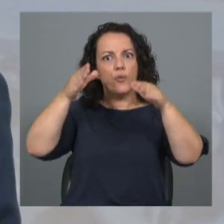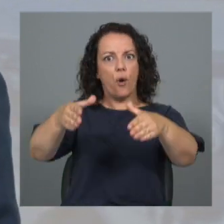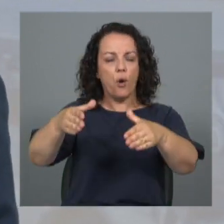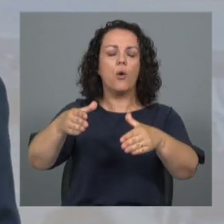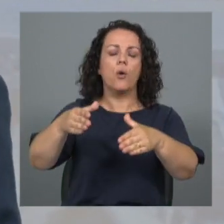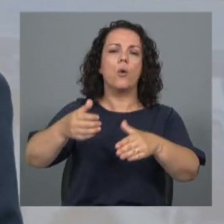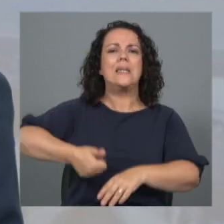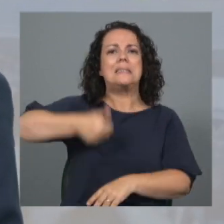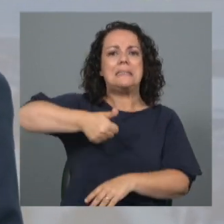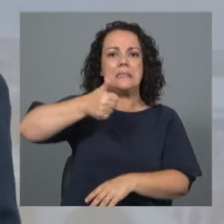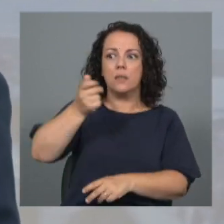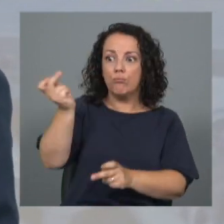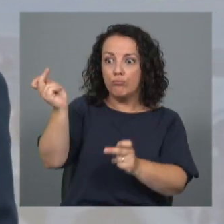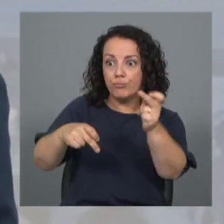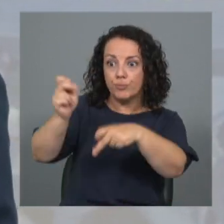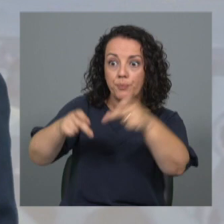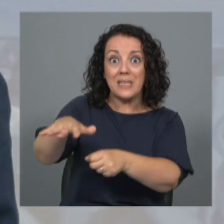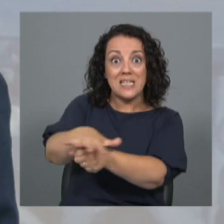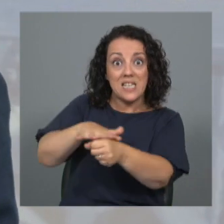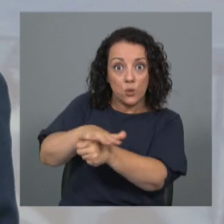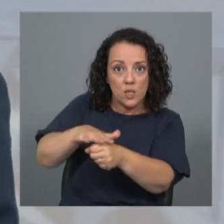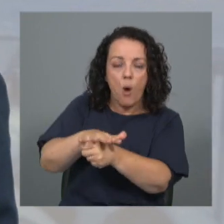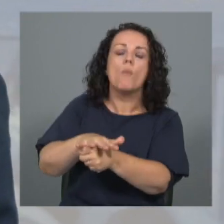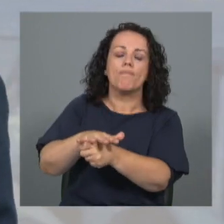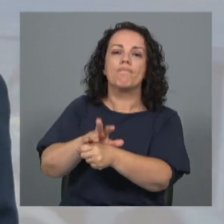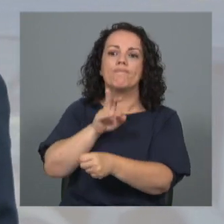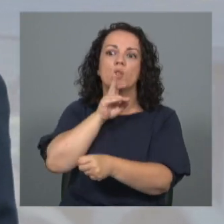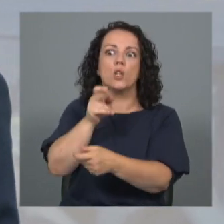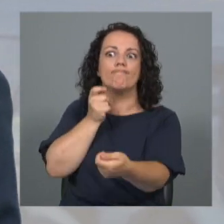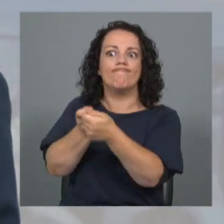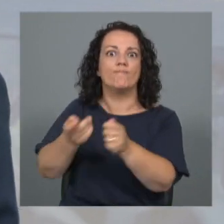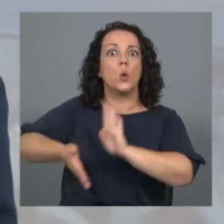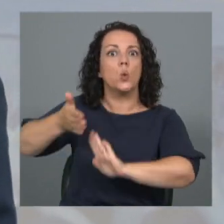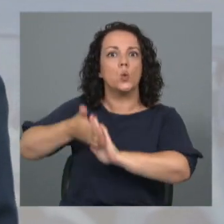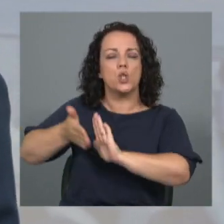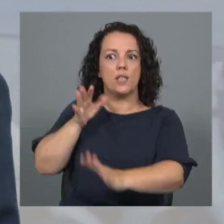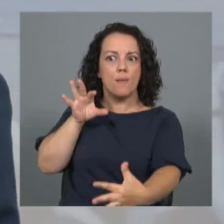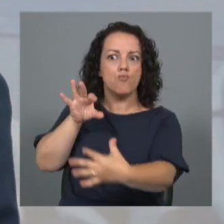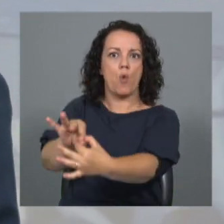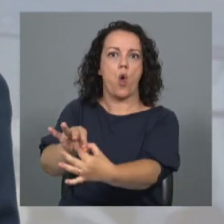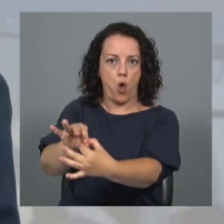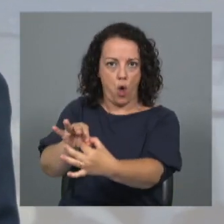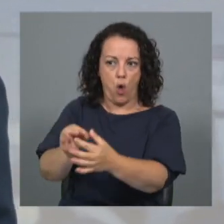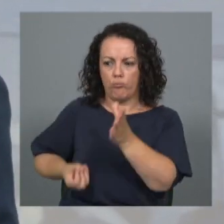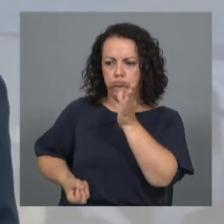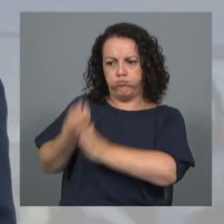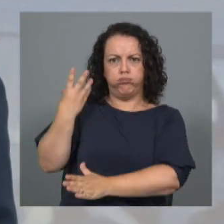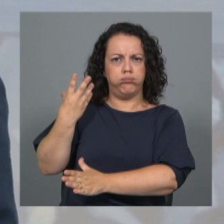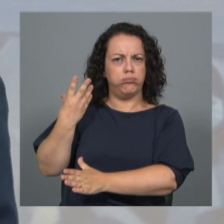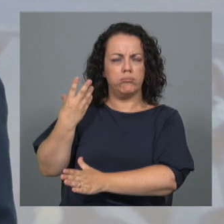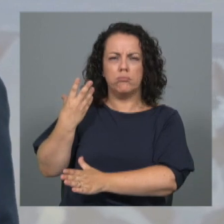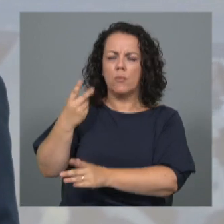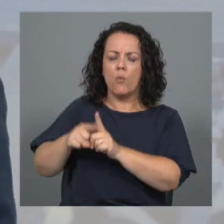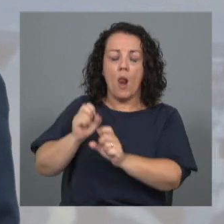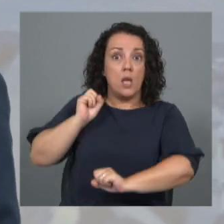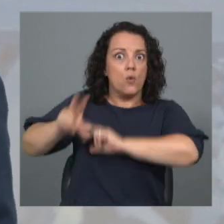às situações, criar as respostas de emergência que foi necessário criar e que foram criadas de forma muito